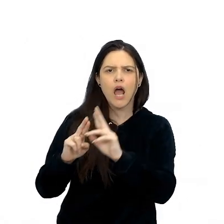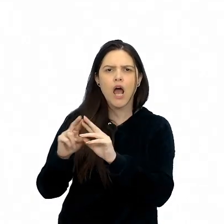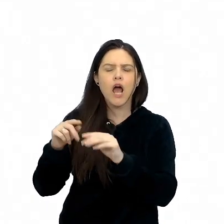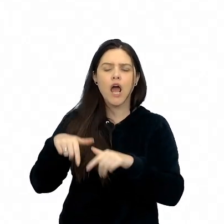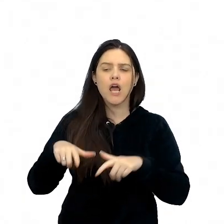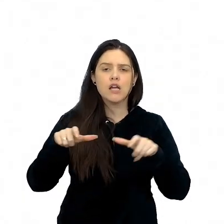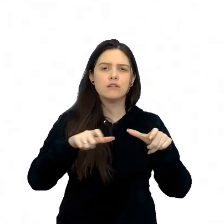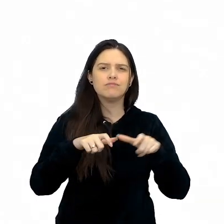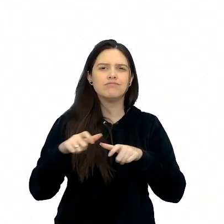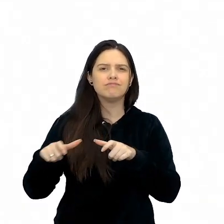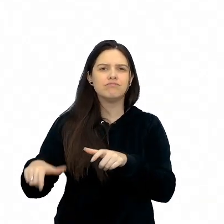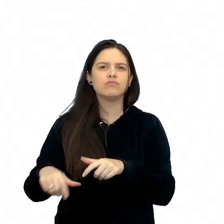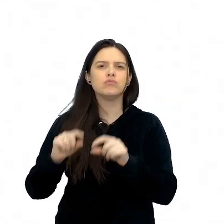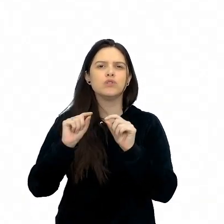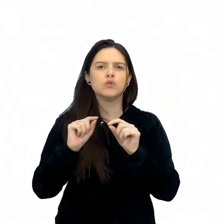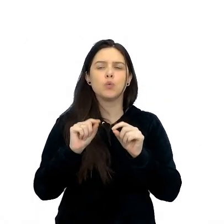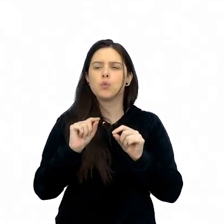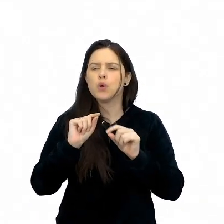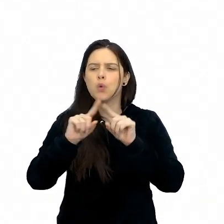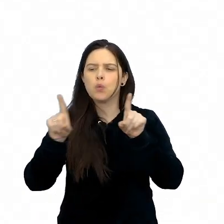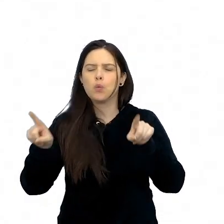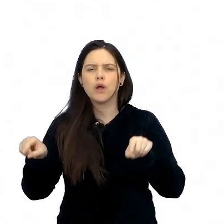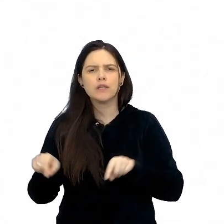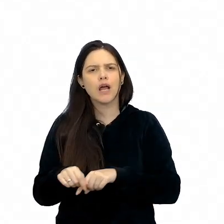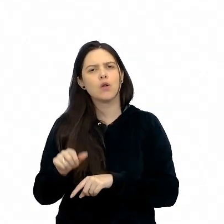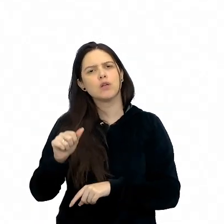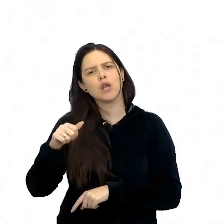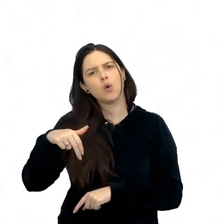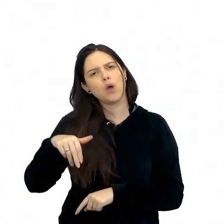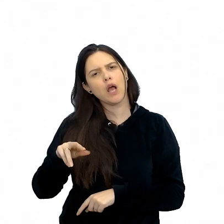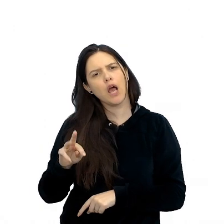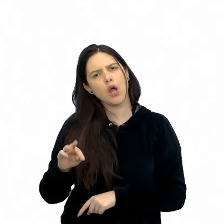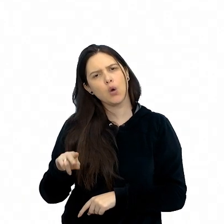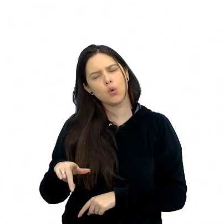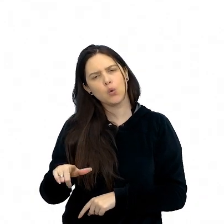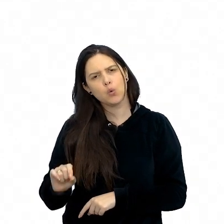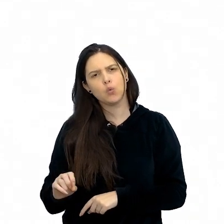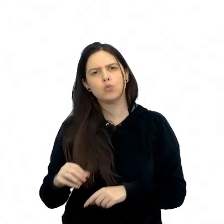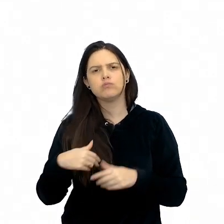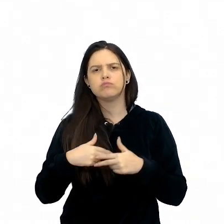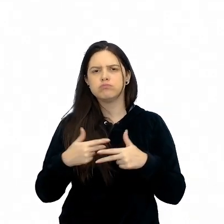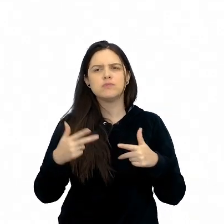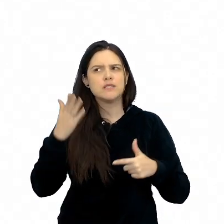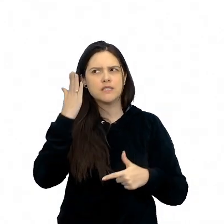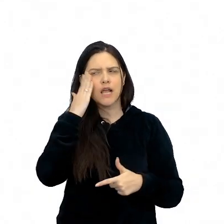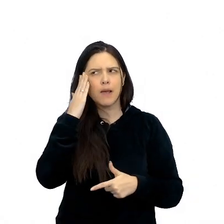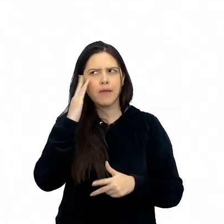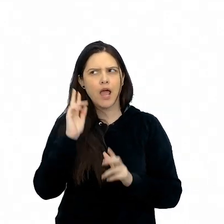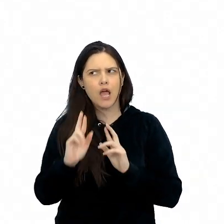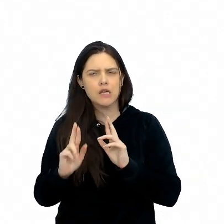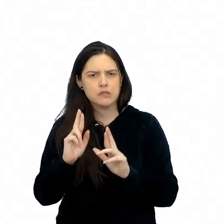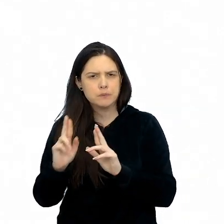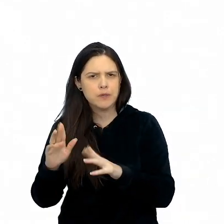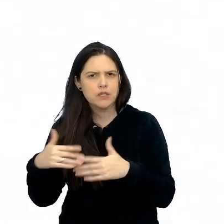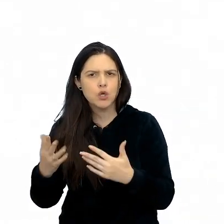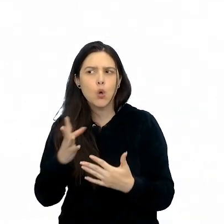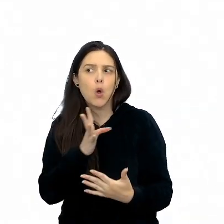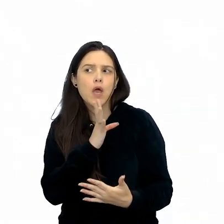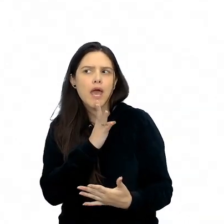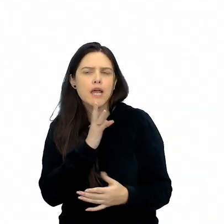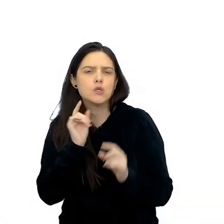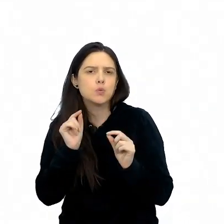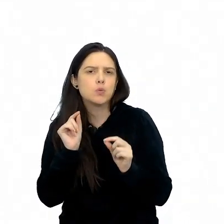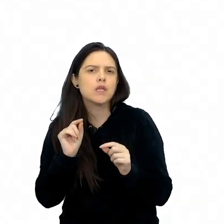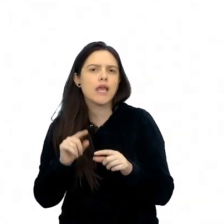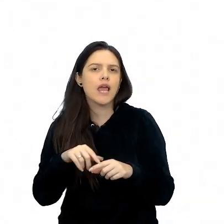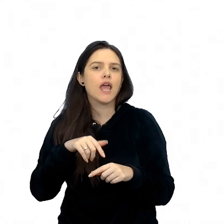esses polígonos. O que é um quadrado, o que é um triângulo, o que o meu aluno sabe a respeito de quadrado, o que ele conhece a respeito de